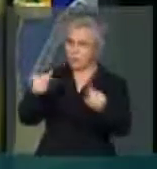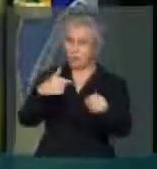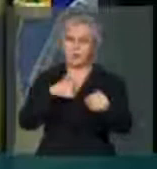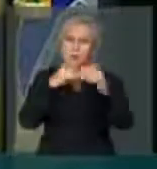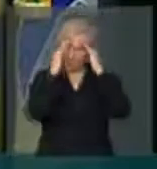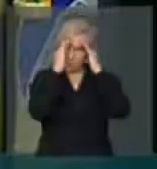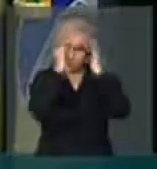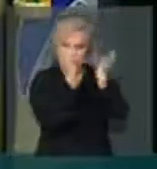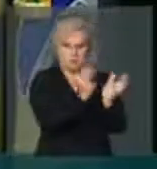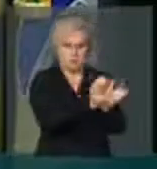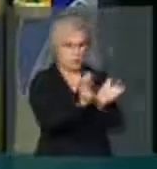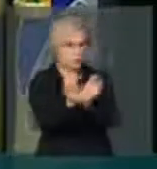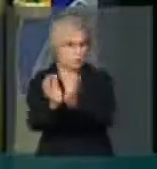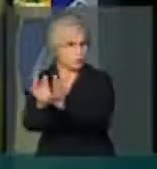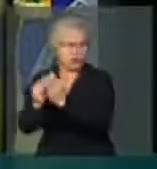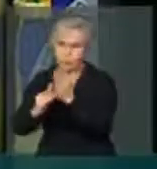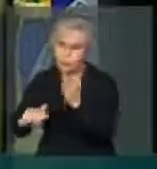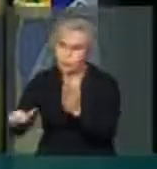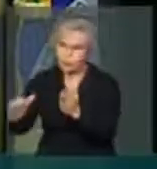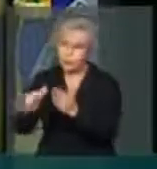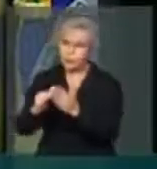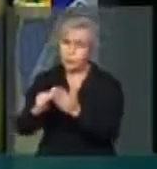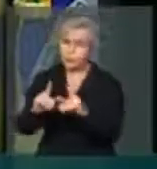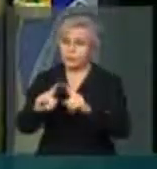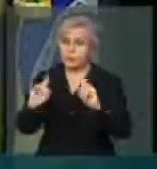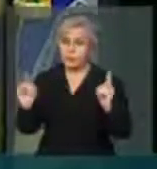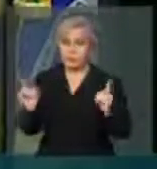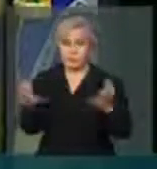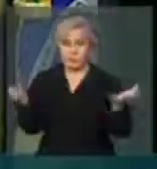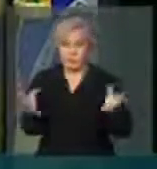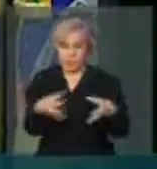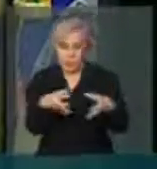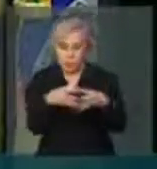minorias. Agora, as minorias não podem